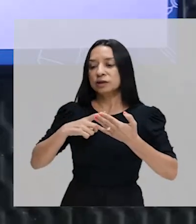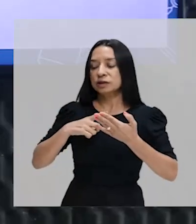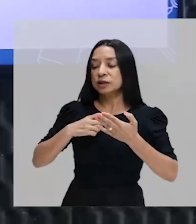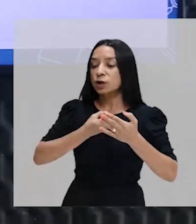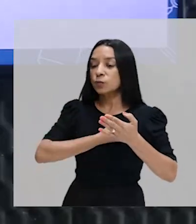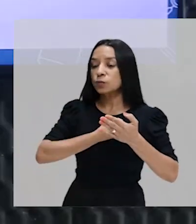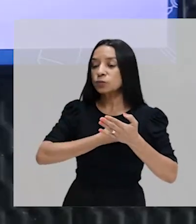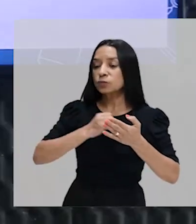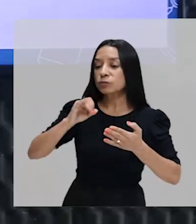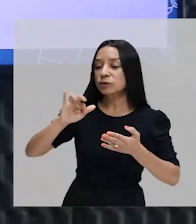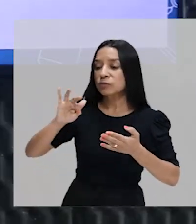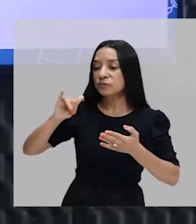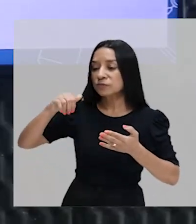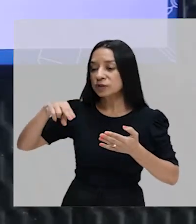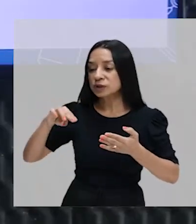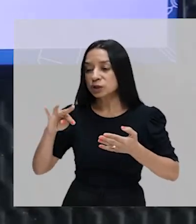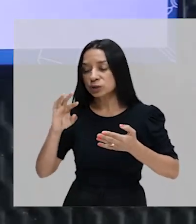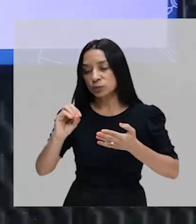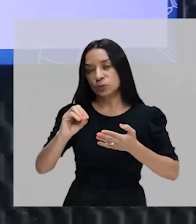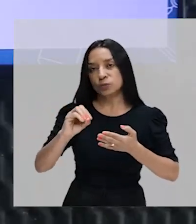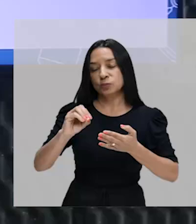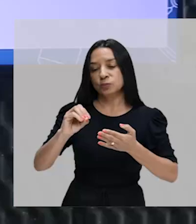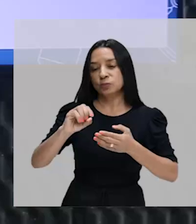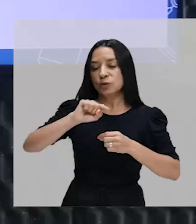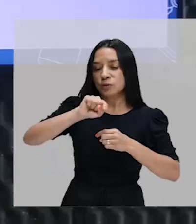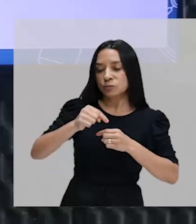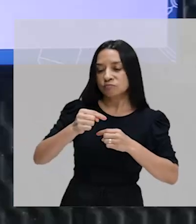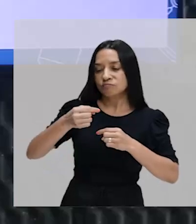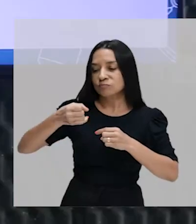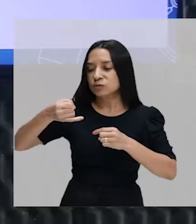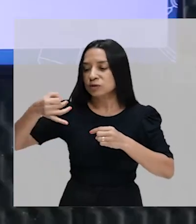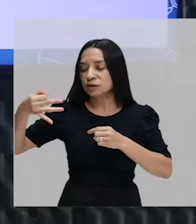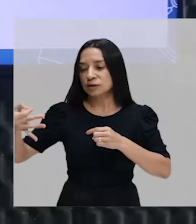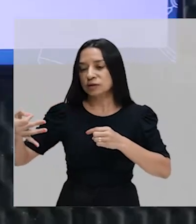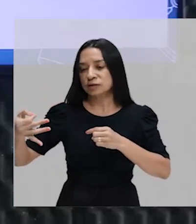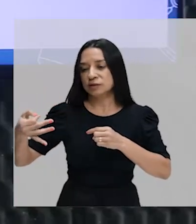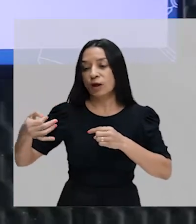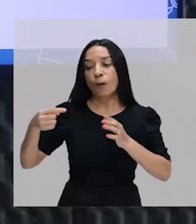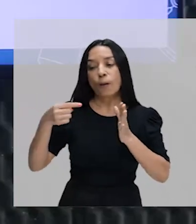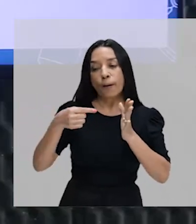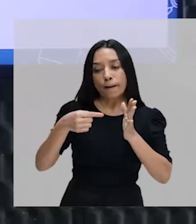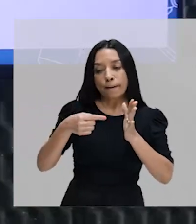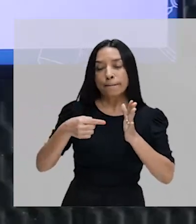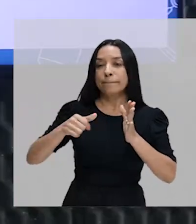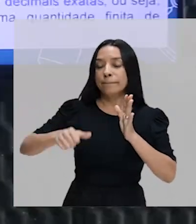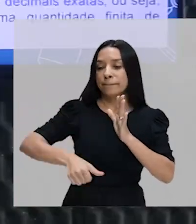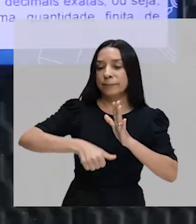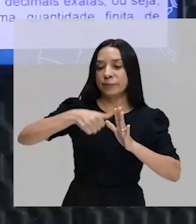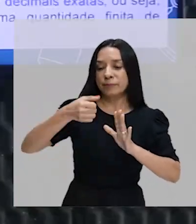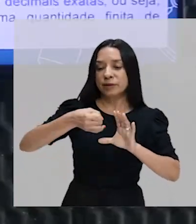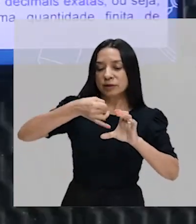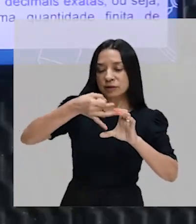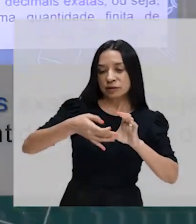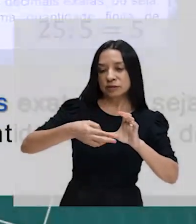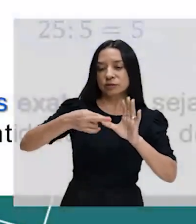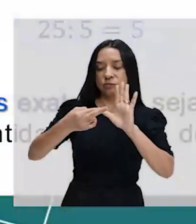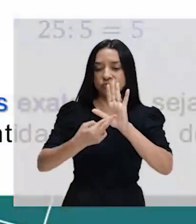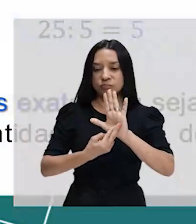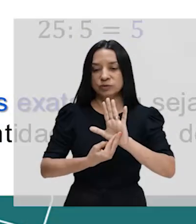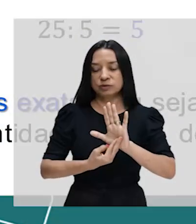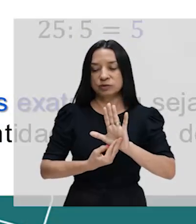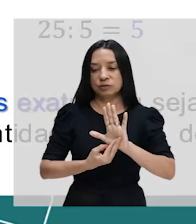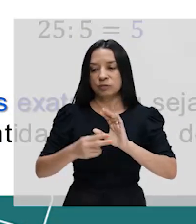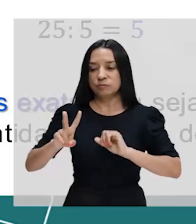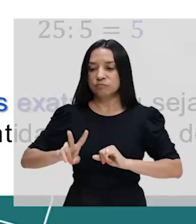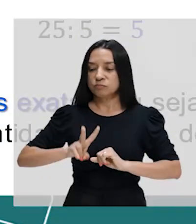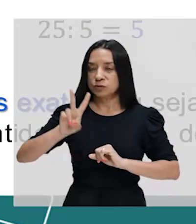Então, esse já é o primeiro ponto de destaque, a primeira característica, né, para essa representação aqui. Nesses